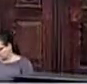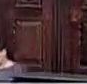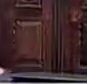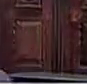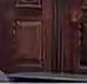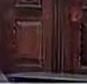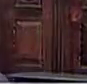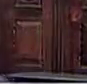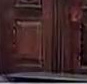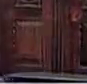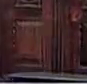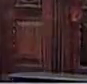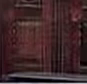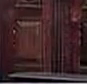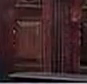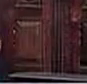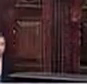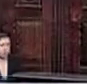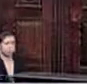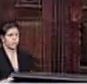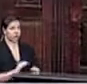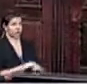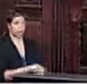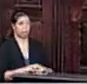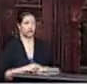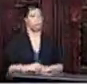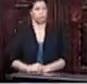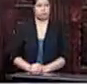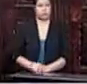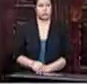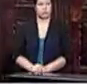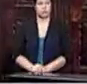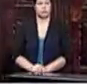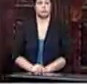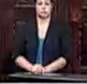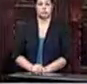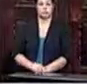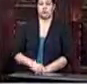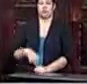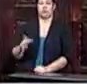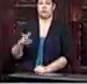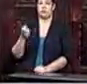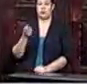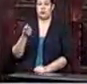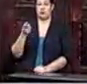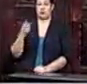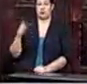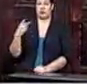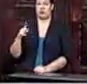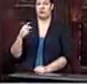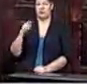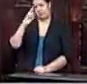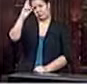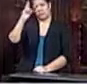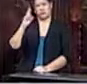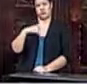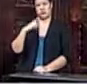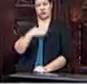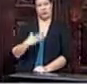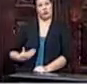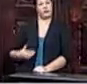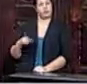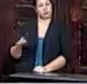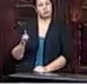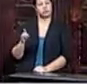inteiro, reclama de recursos e de receita para o pagamento das suas responsabilidades previdenciárias. Essa